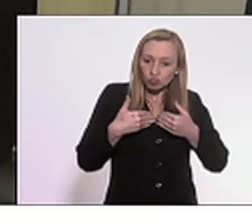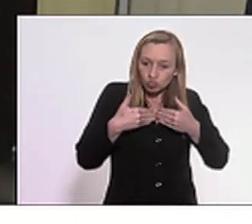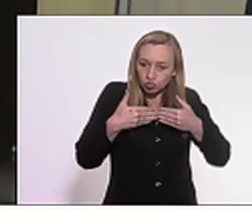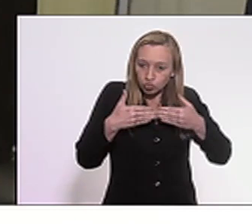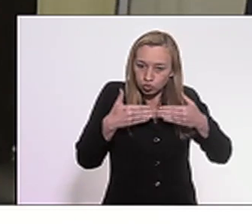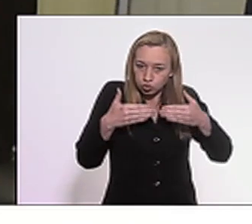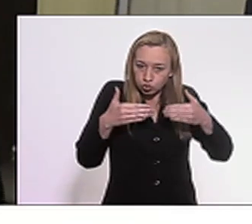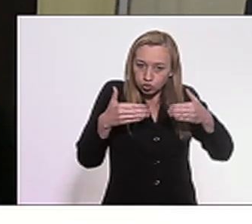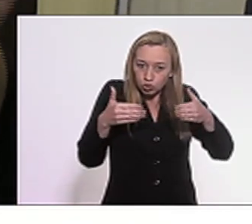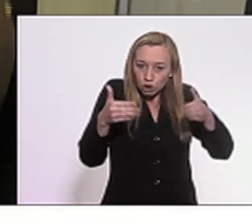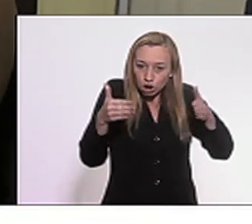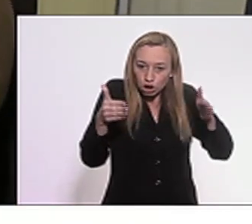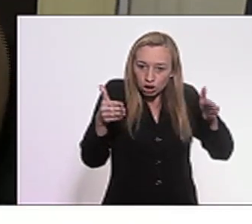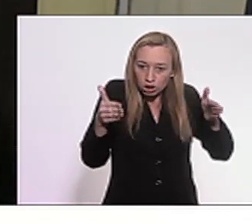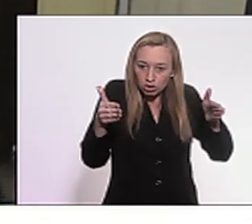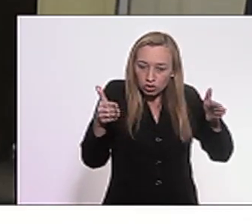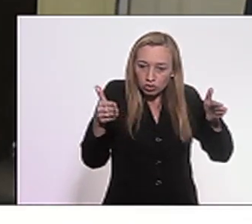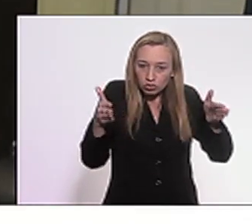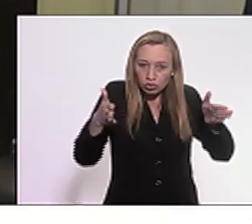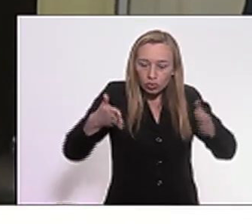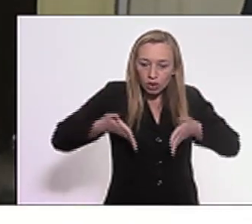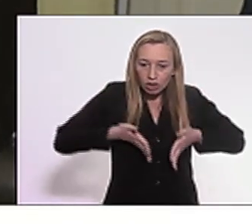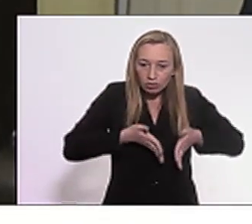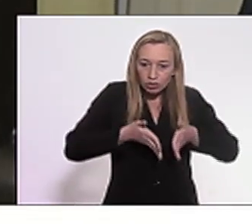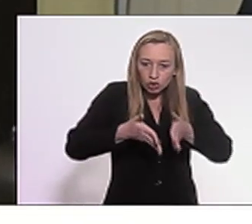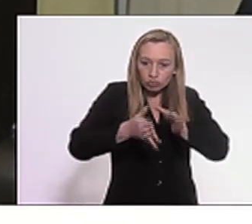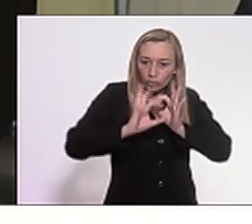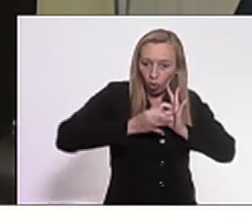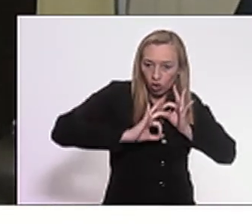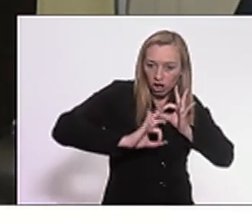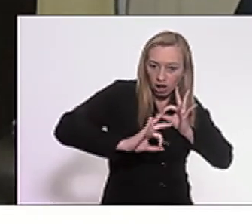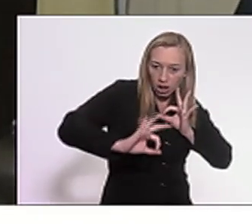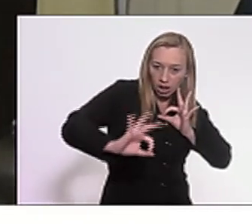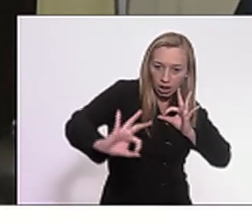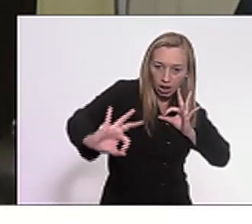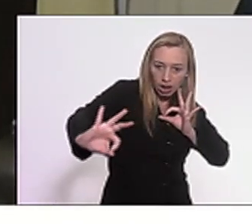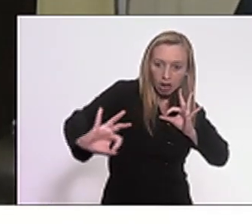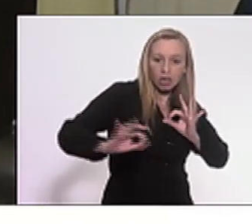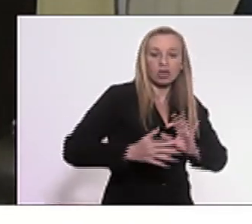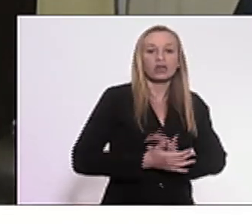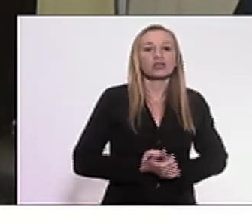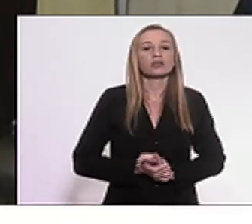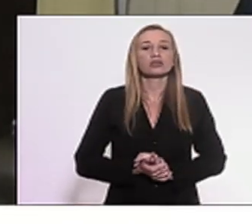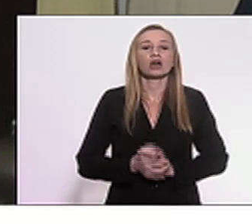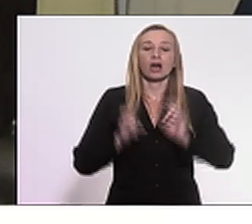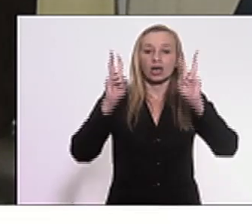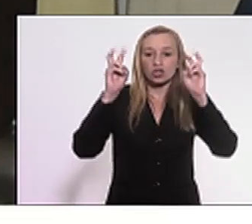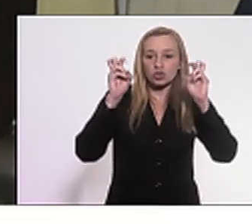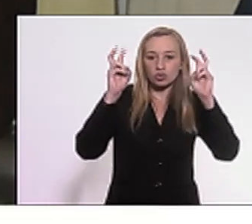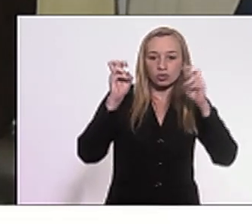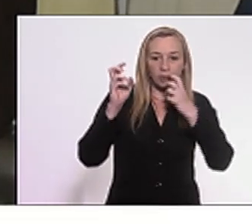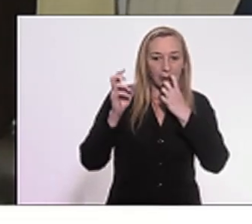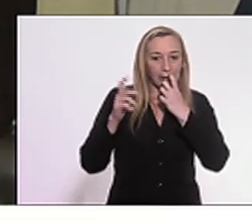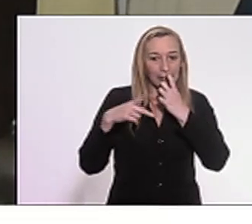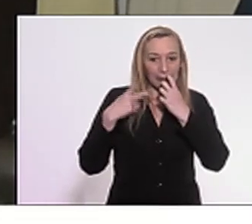porta para um caminho longo, né? Porque existem várias questões que envolvem o